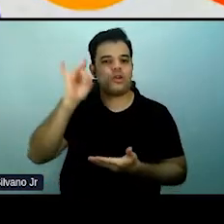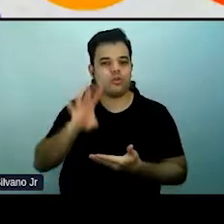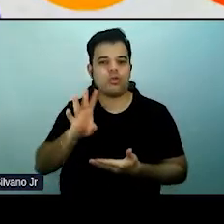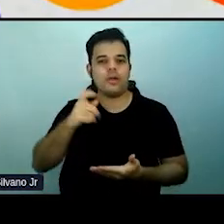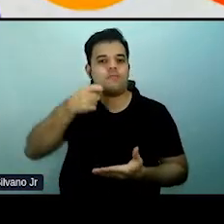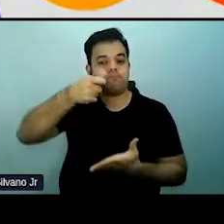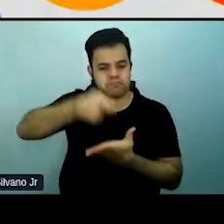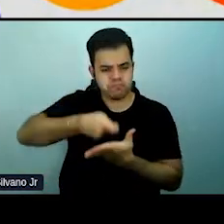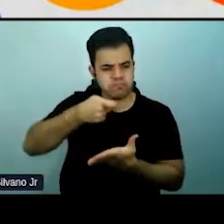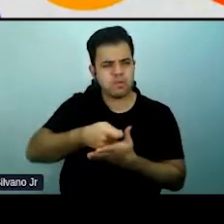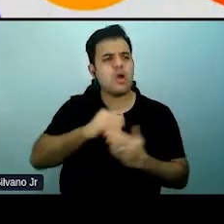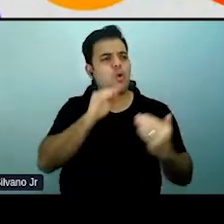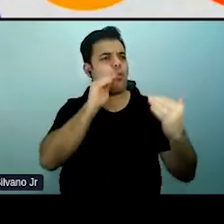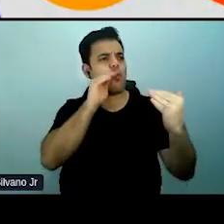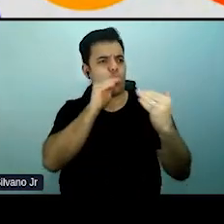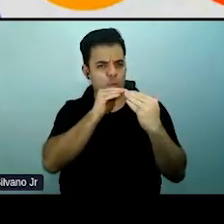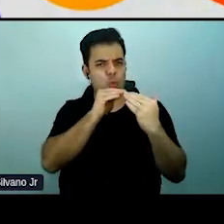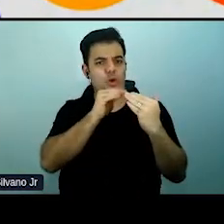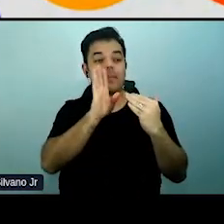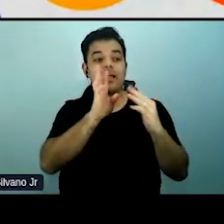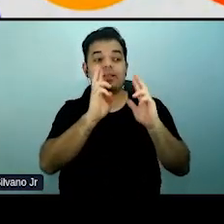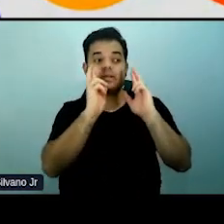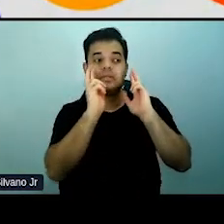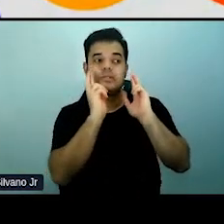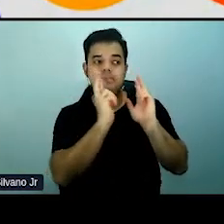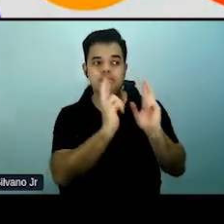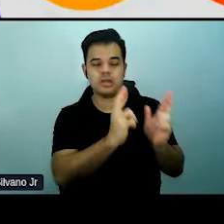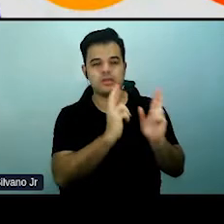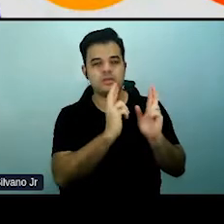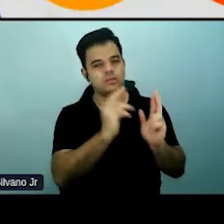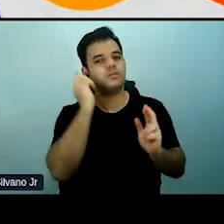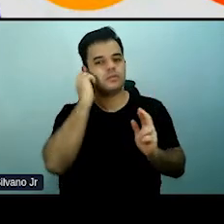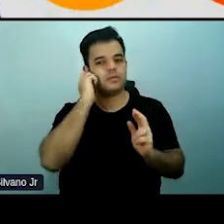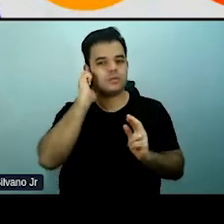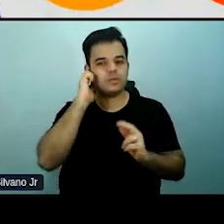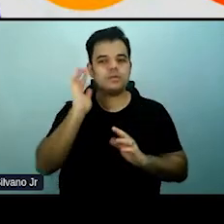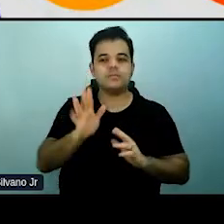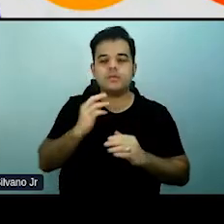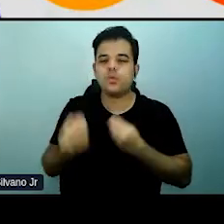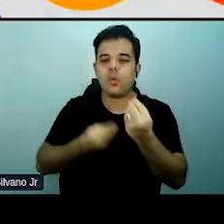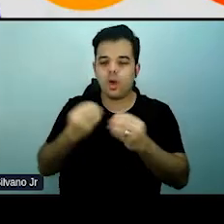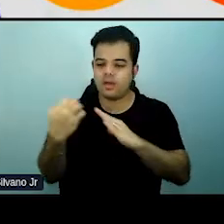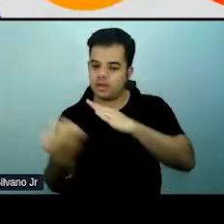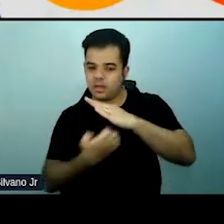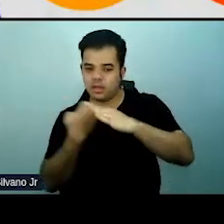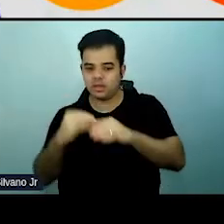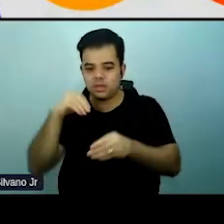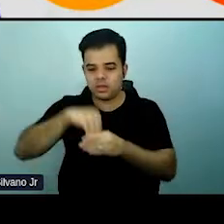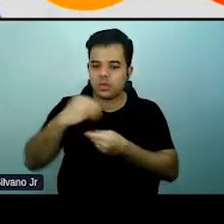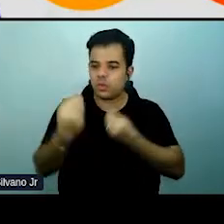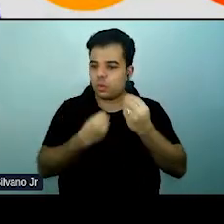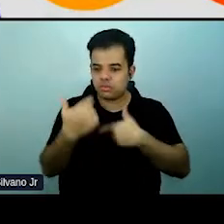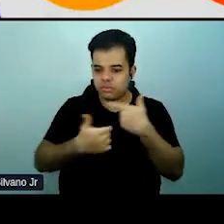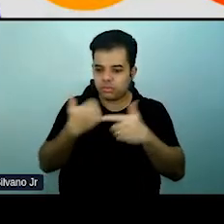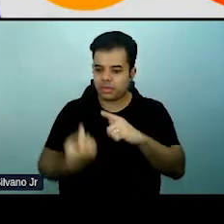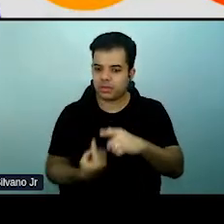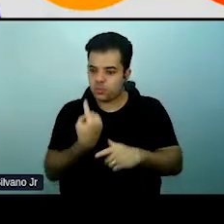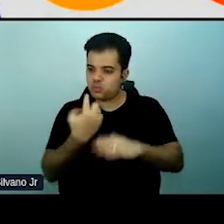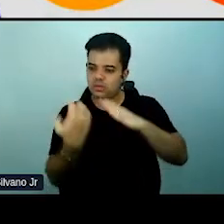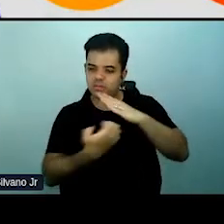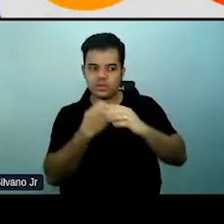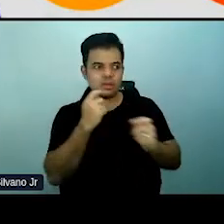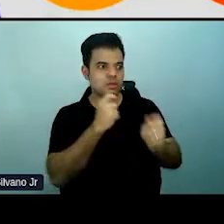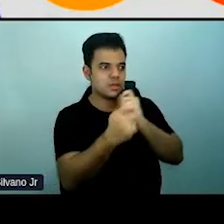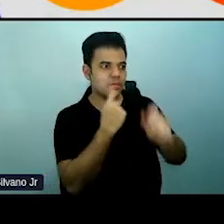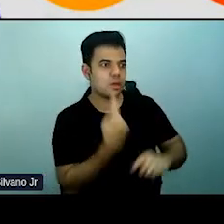vai concordar, mas o respeito ele é premissa. E como fazer tudo isso dentro de uma empresa? Como fazer isso só numa questão de uma